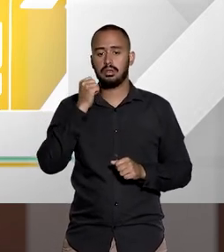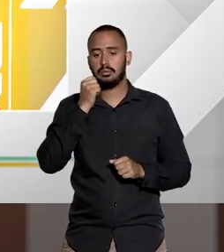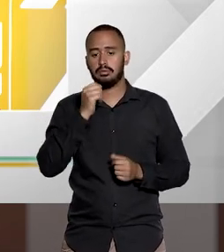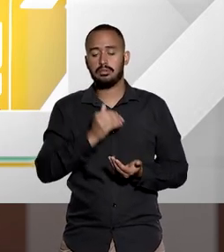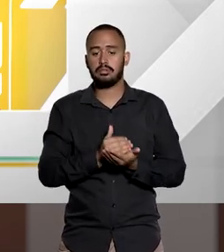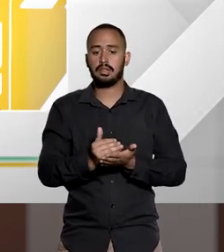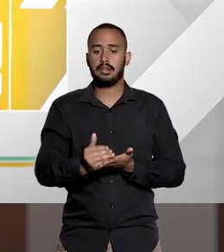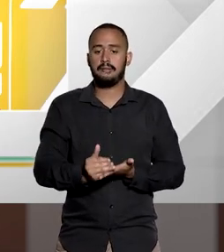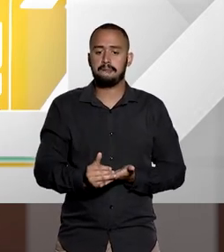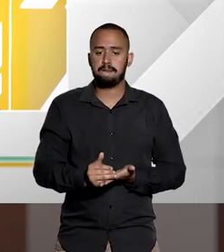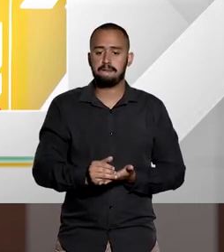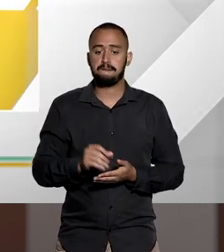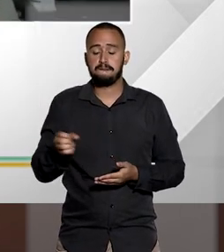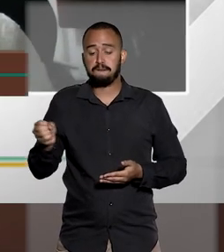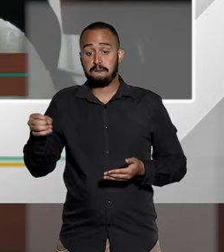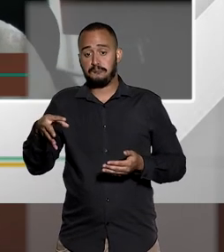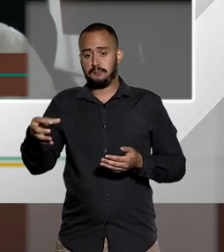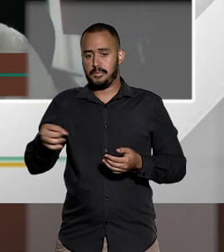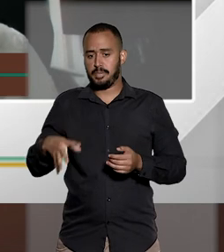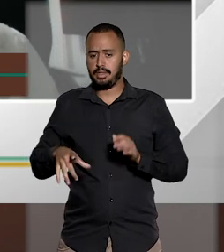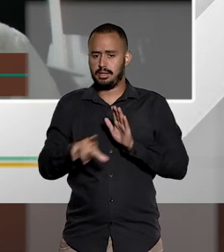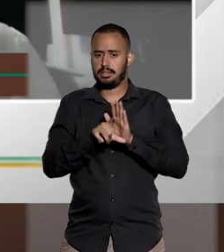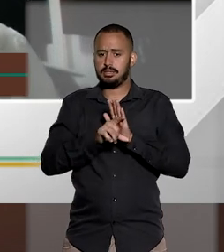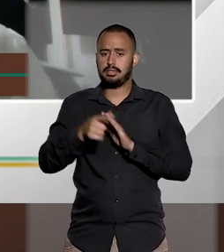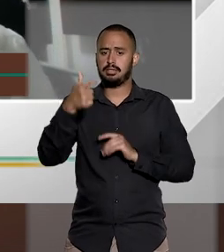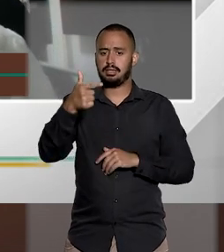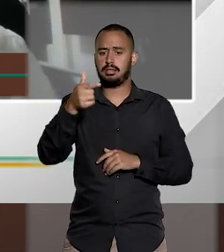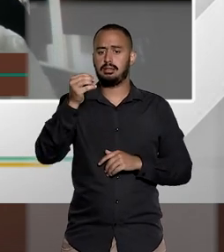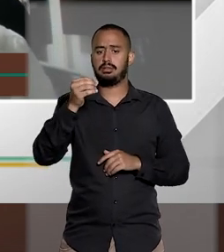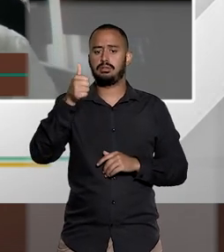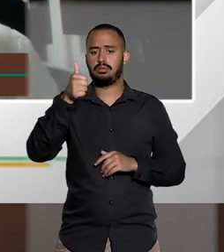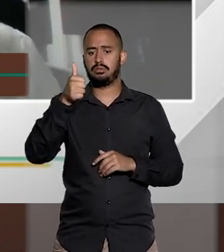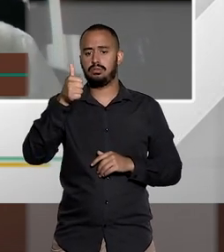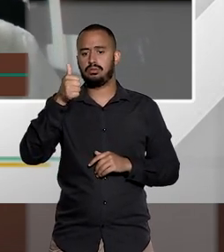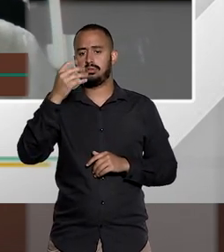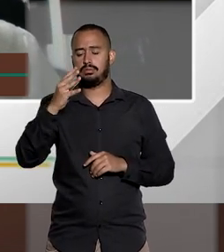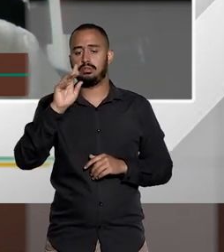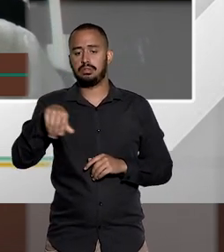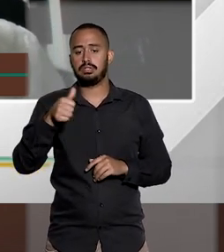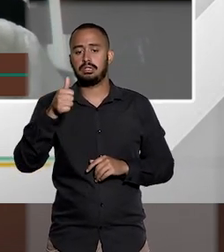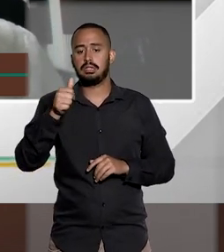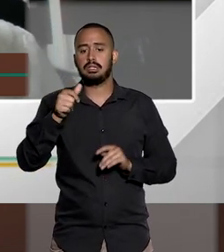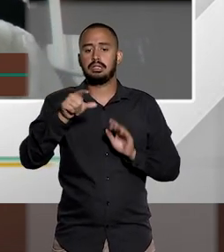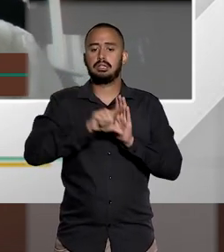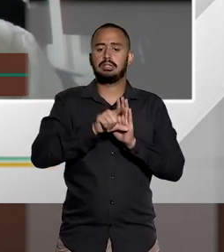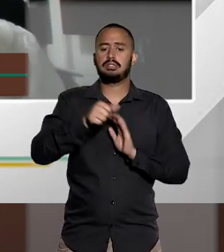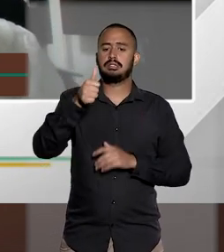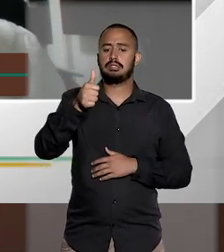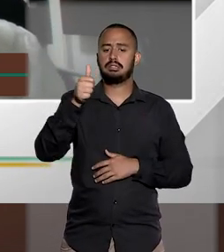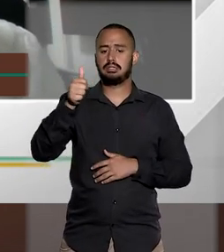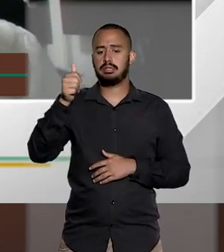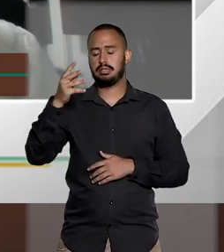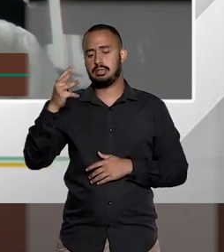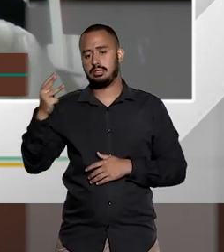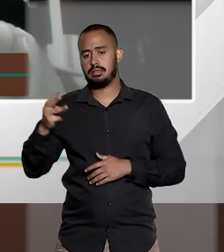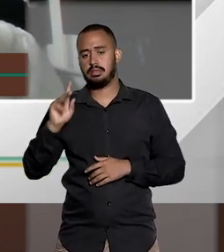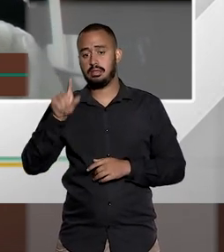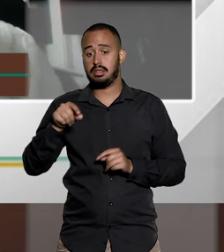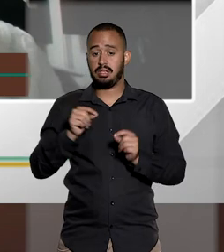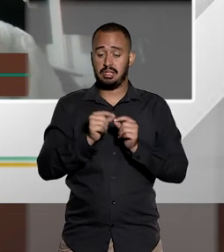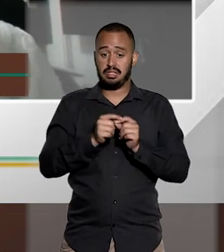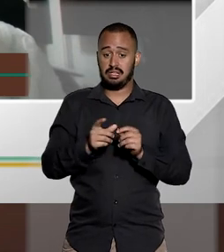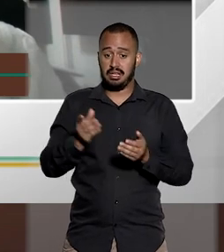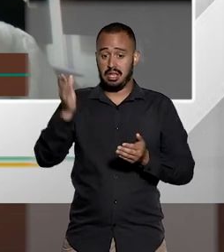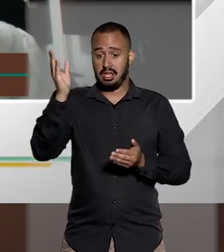uma pergunta falando das inovações da Lei 14.133, e eu acho que nessa questão de